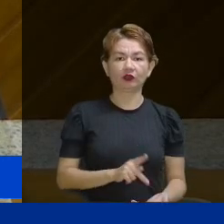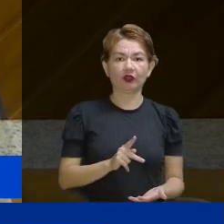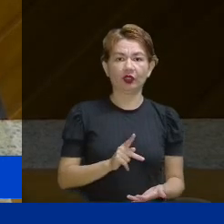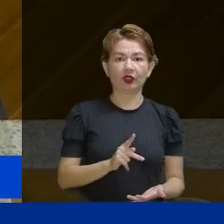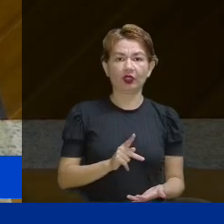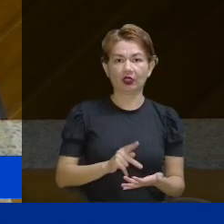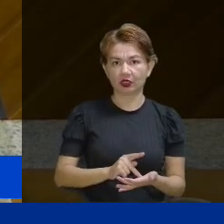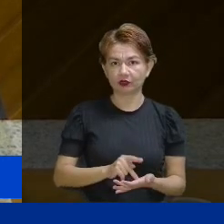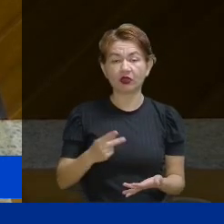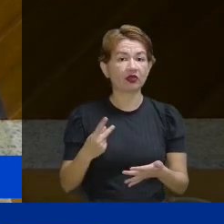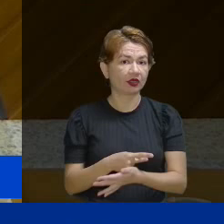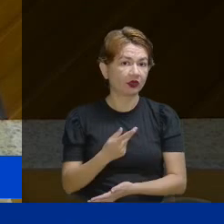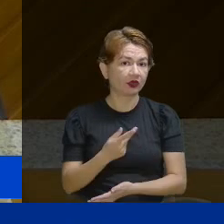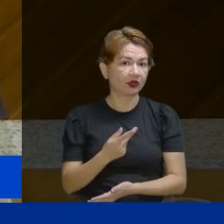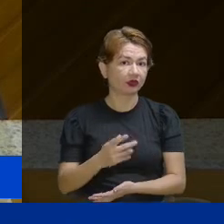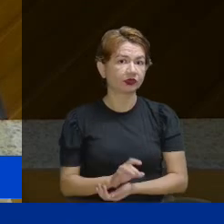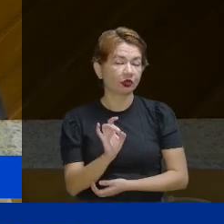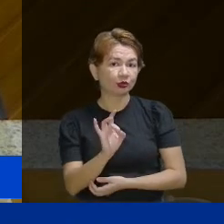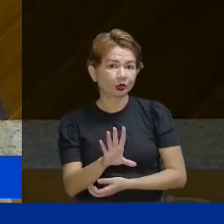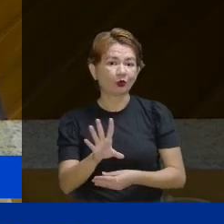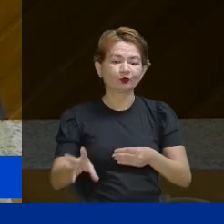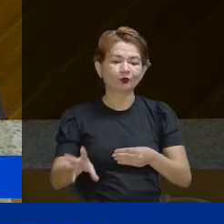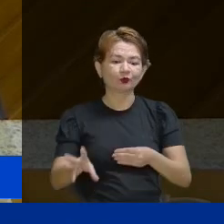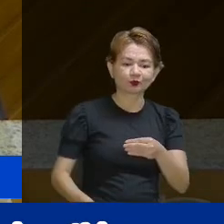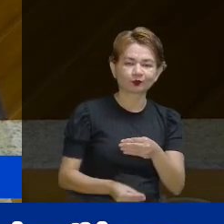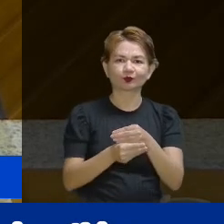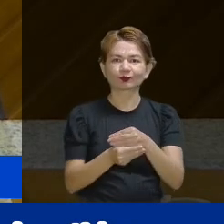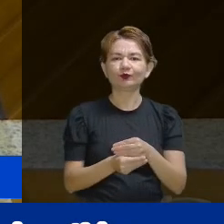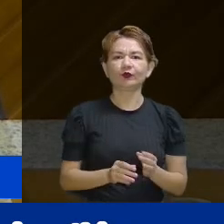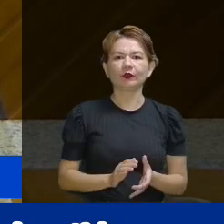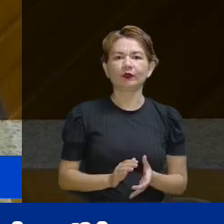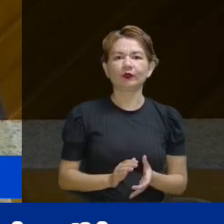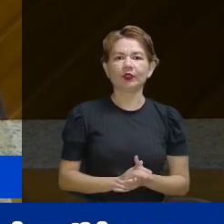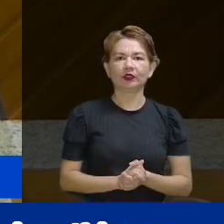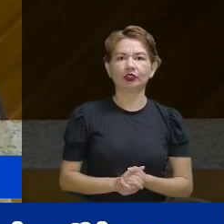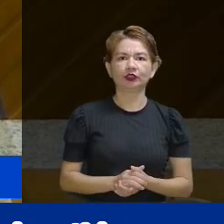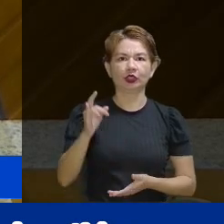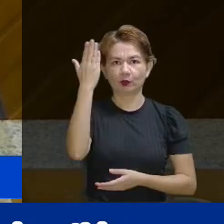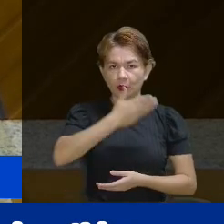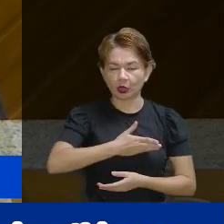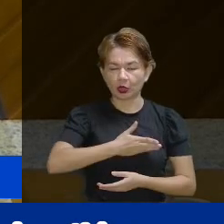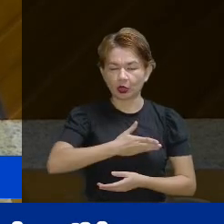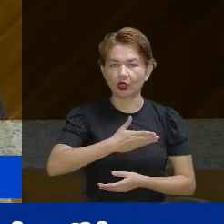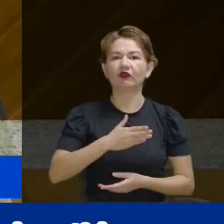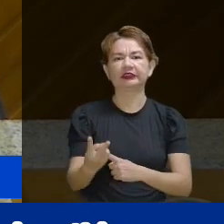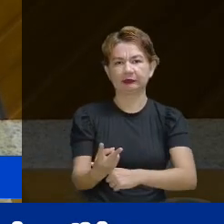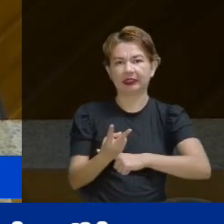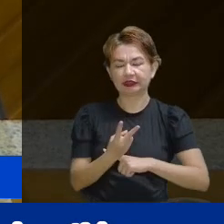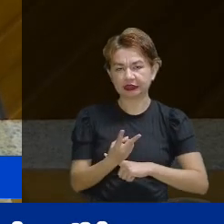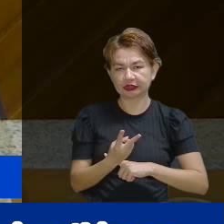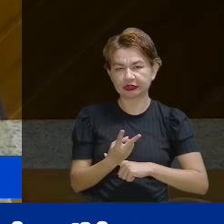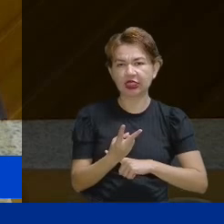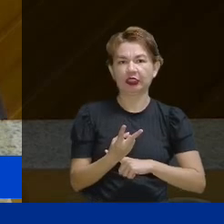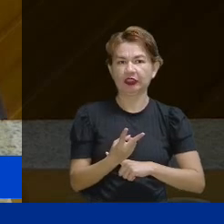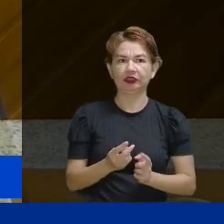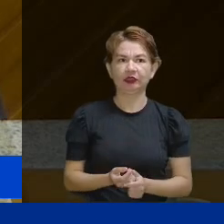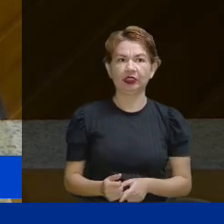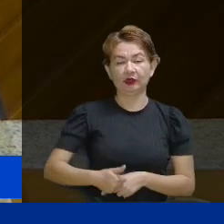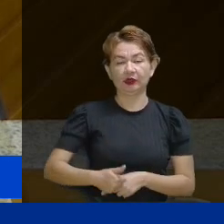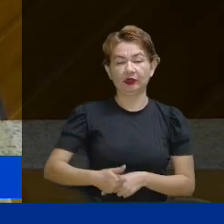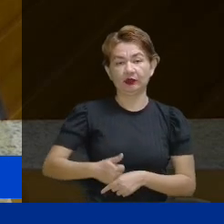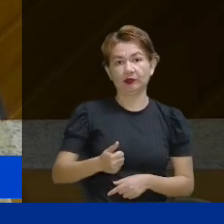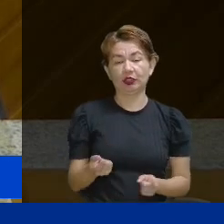verdade, o que houve foi apenas o reforço das provas emprestadas, uma vez que elas foram posteriormente submetidas ao